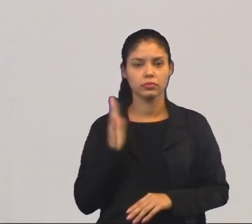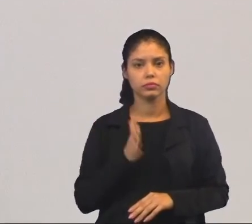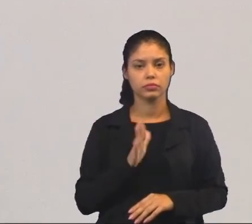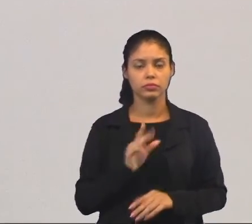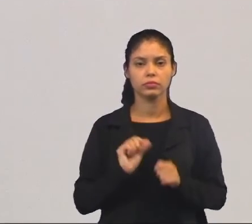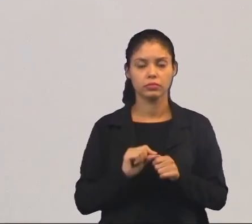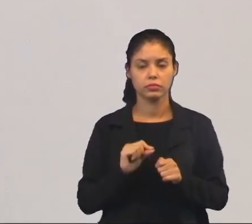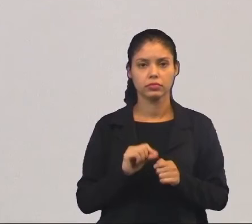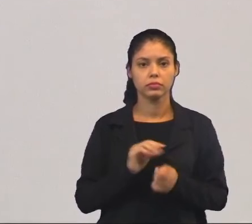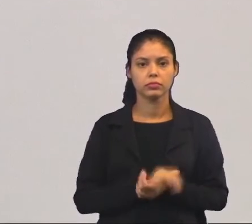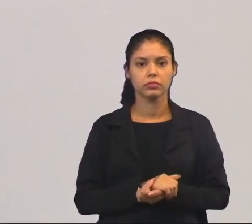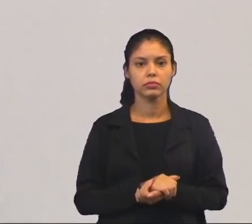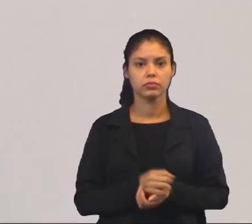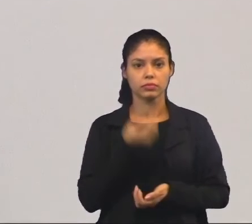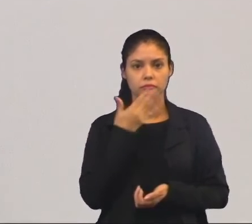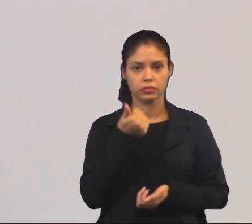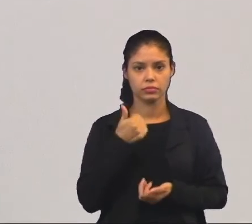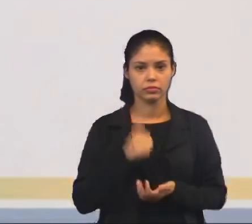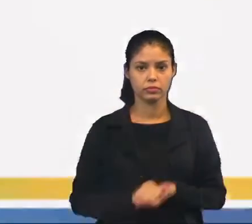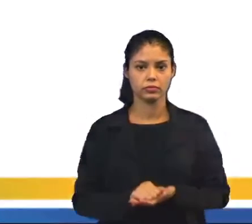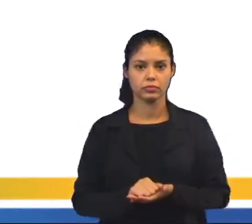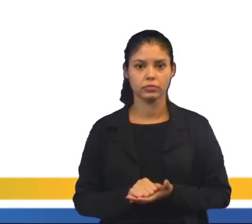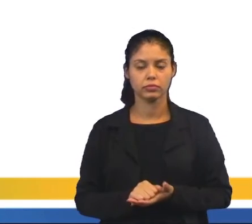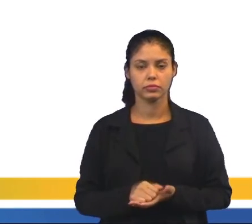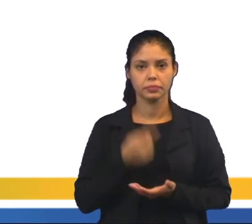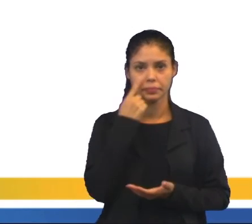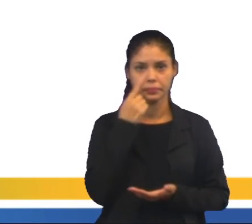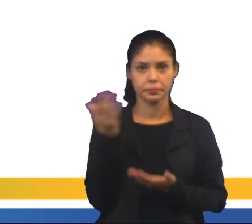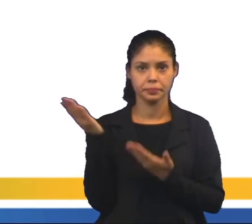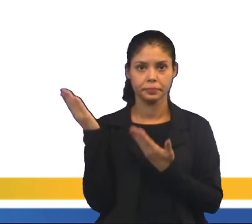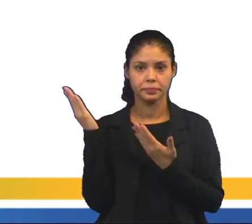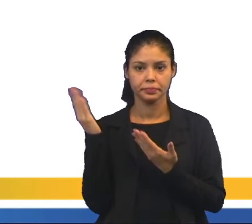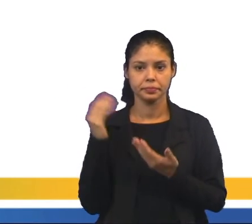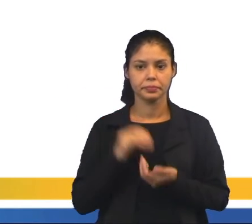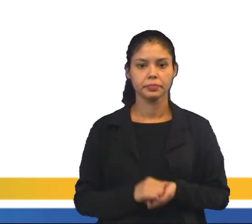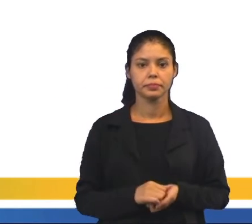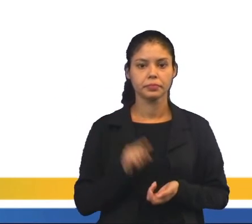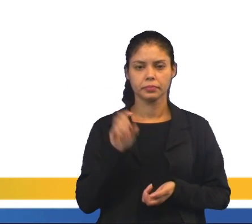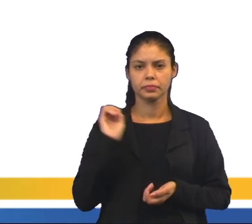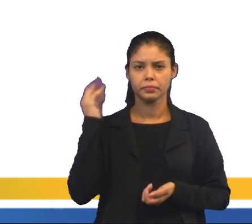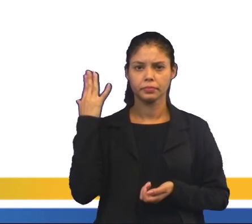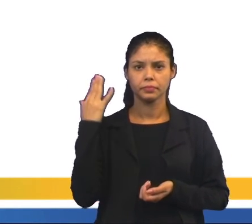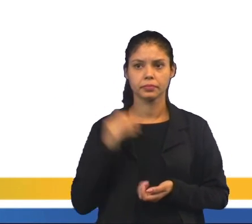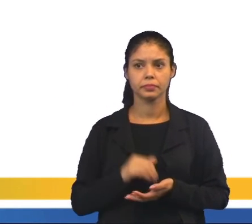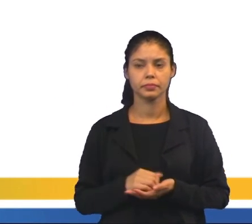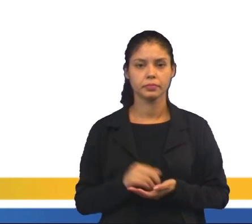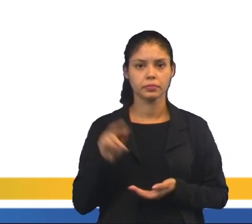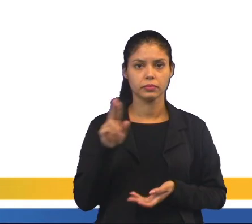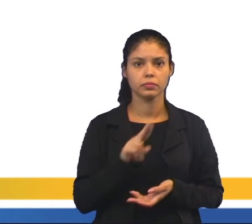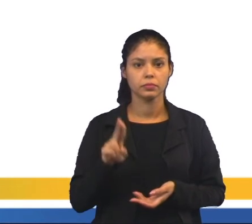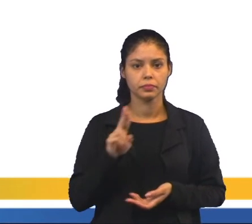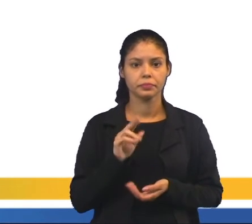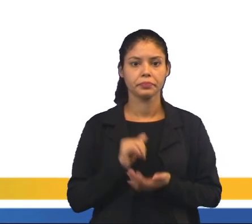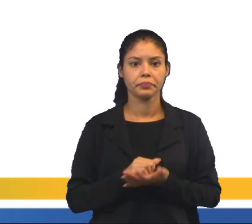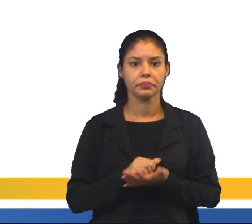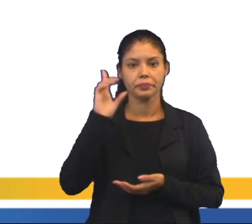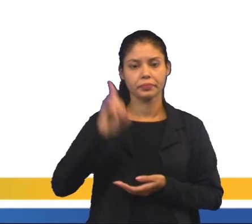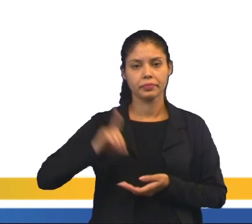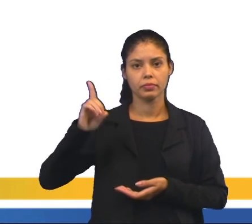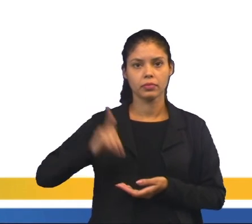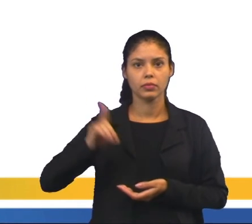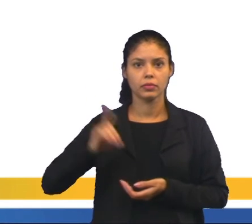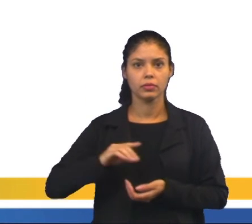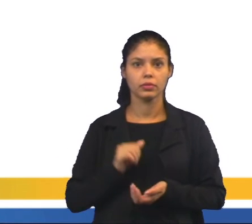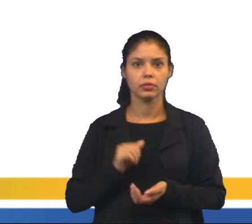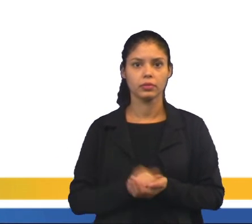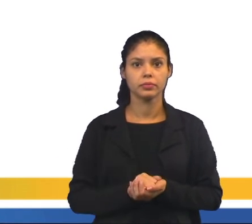já formado. Tudo bem? Então, olha lá. Então, nesse caso aí, nós vamos usar a parte do lado direito,